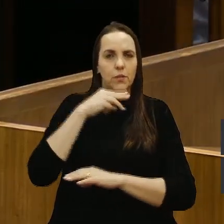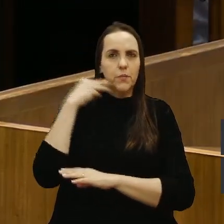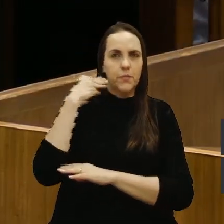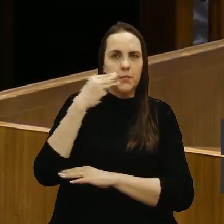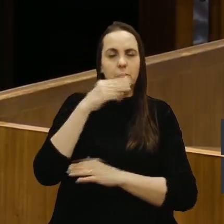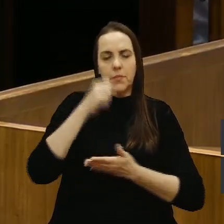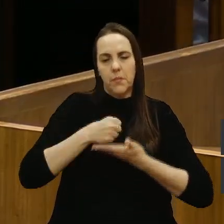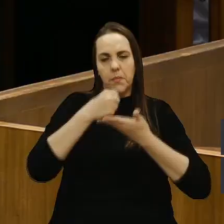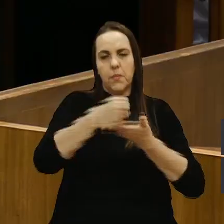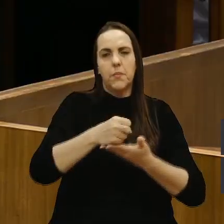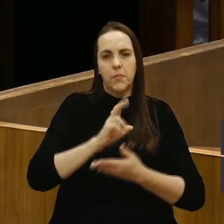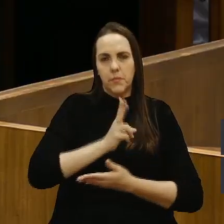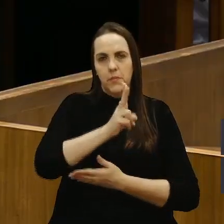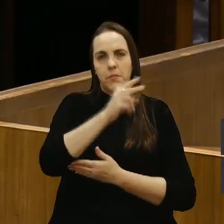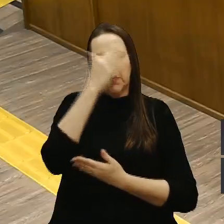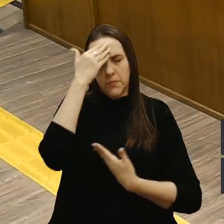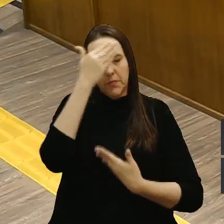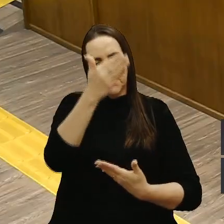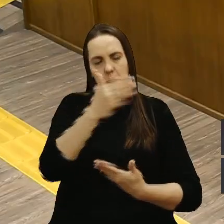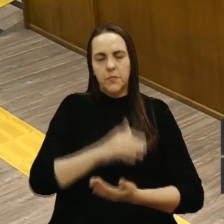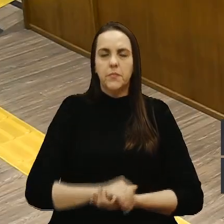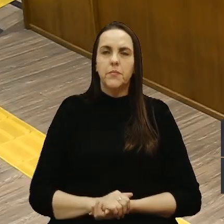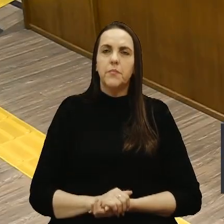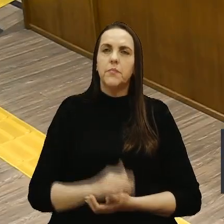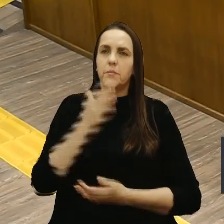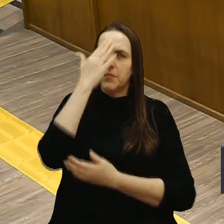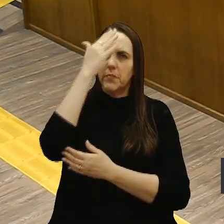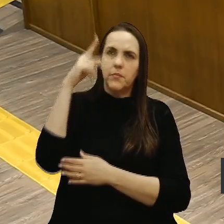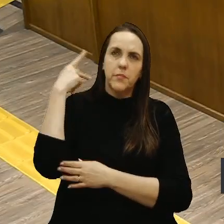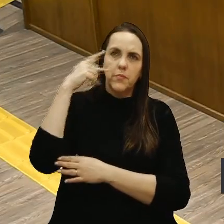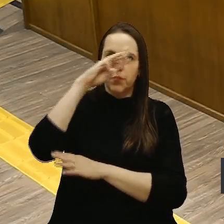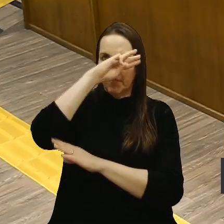com o meu apoio. Meu muito obrigado. Obrigado, vereador Juliano